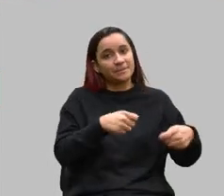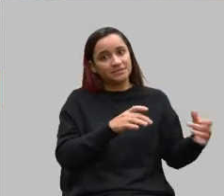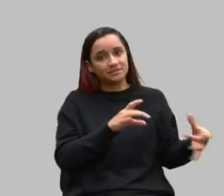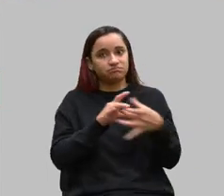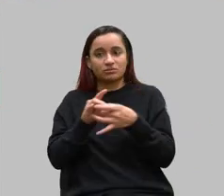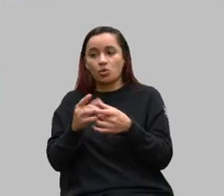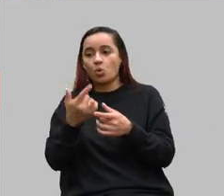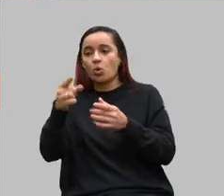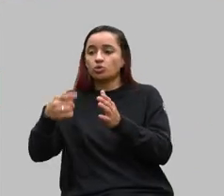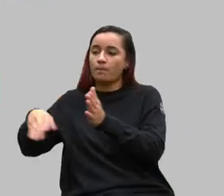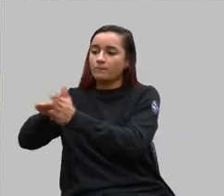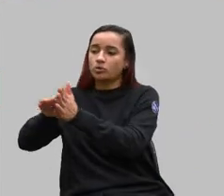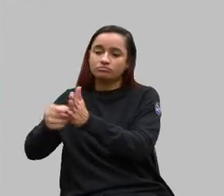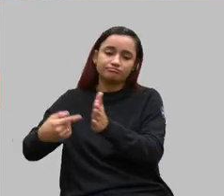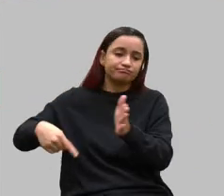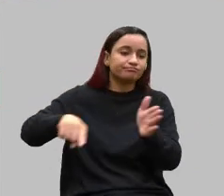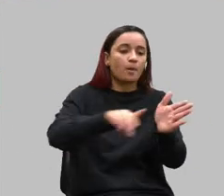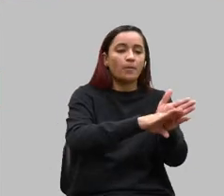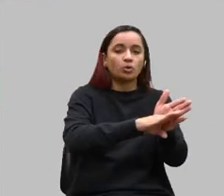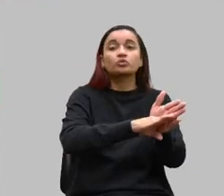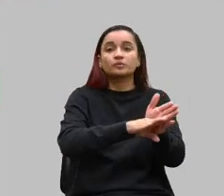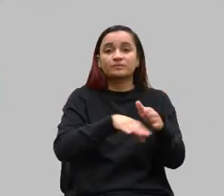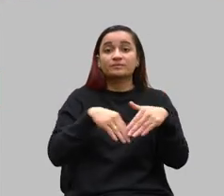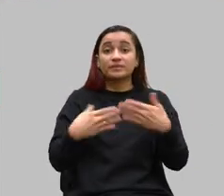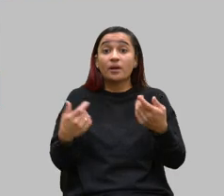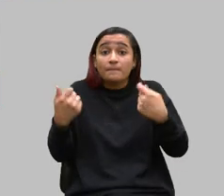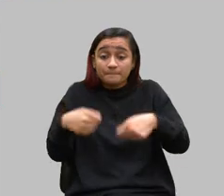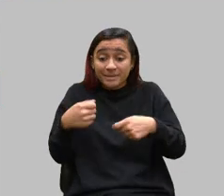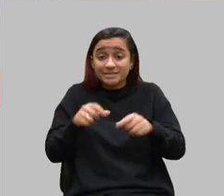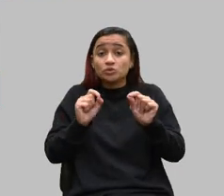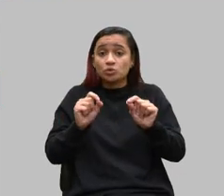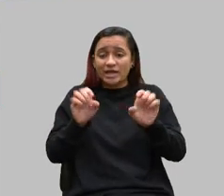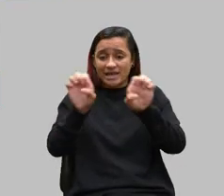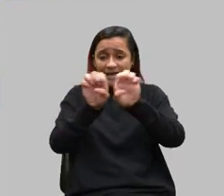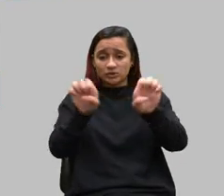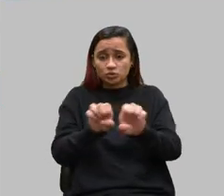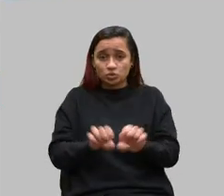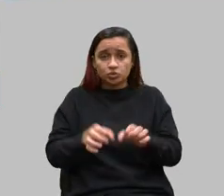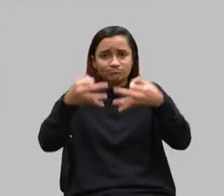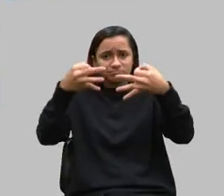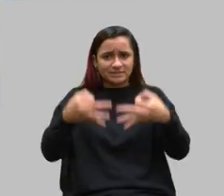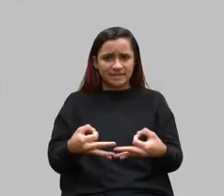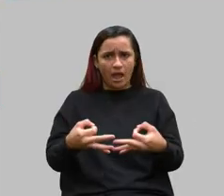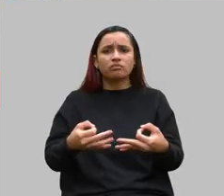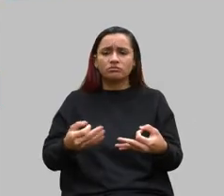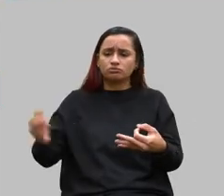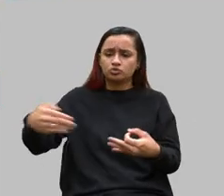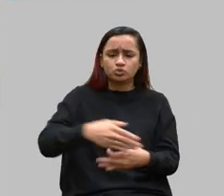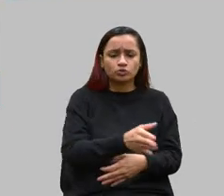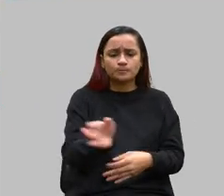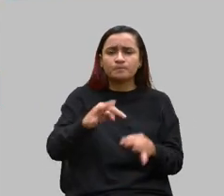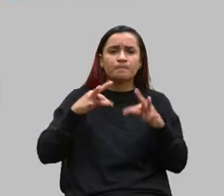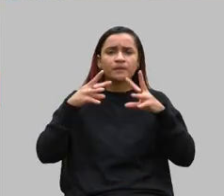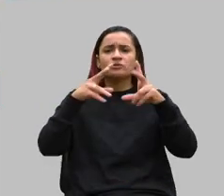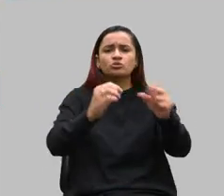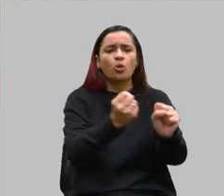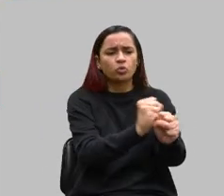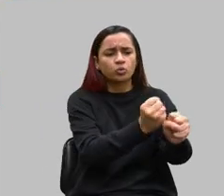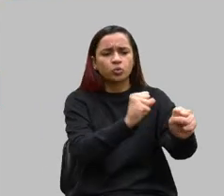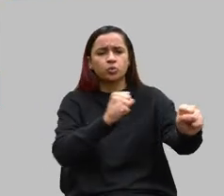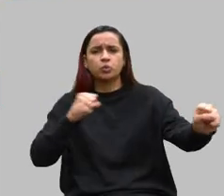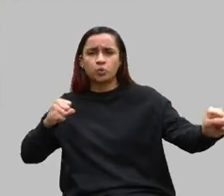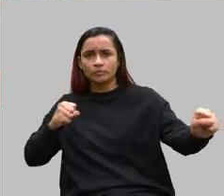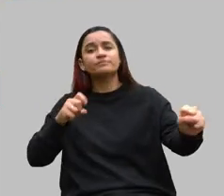então eh ter uma infraestrutura adequada em toda a malha em toda a extensão é de